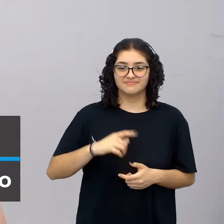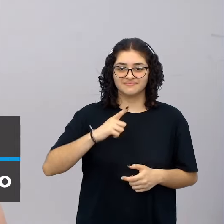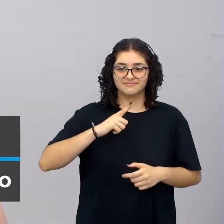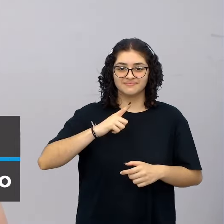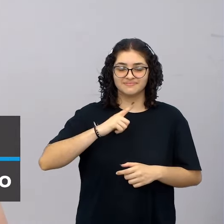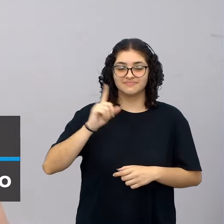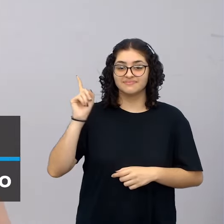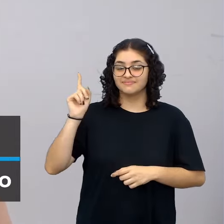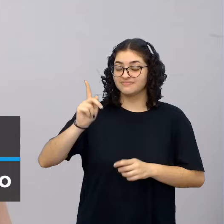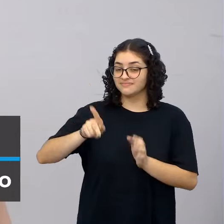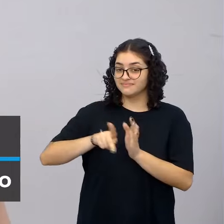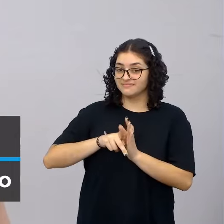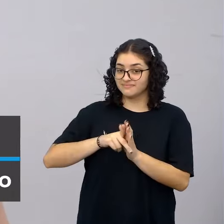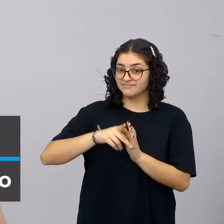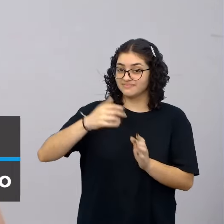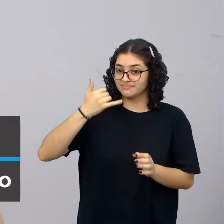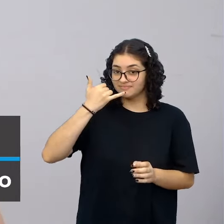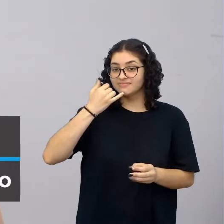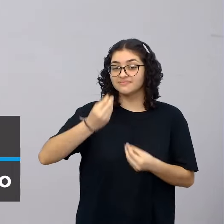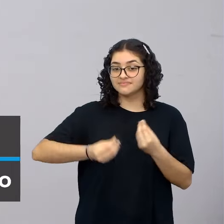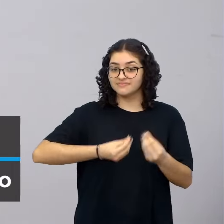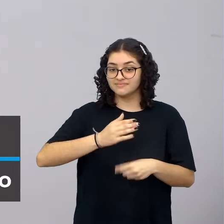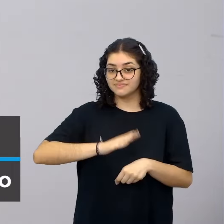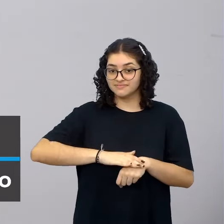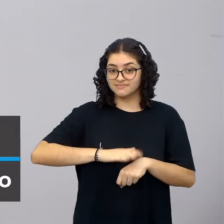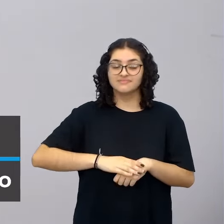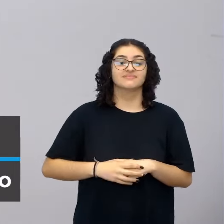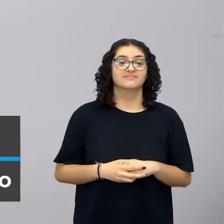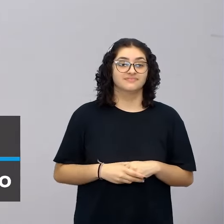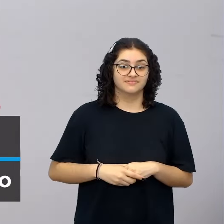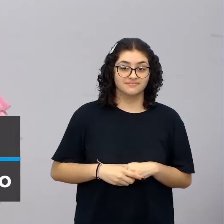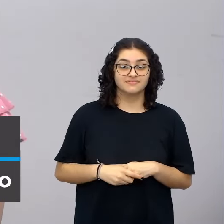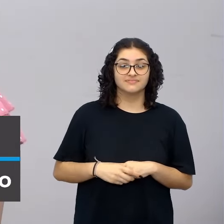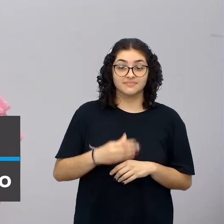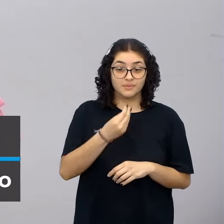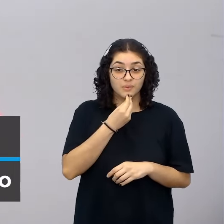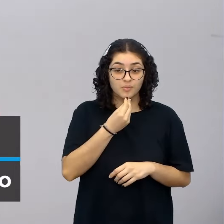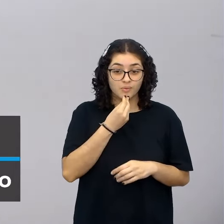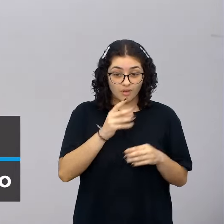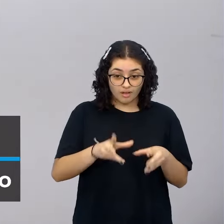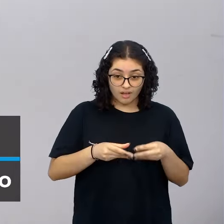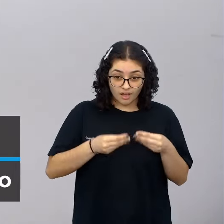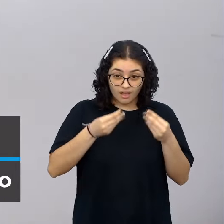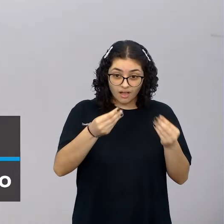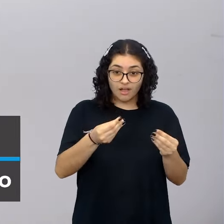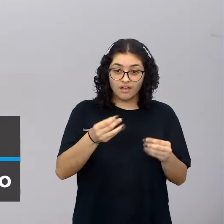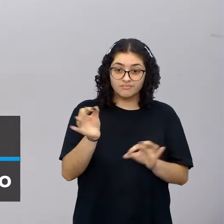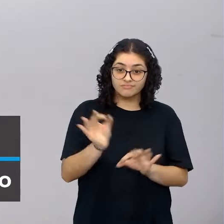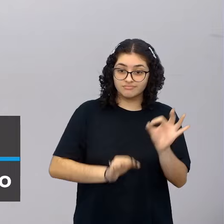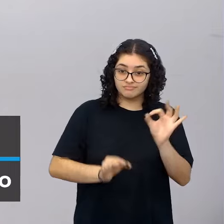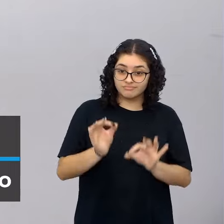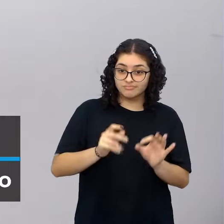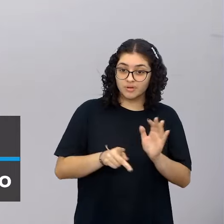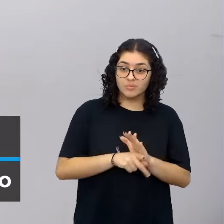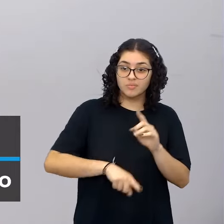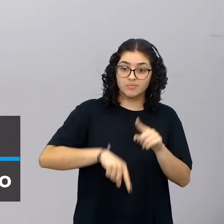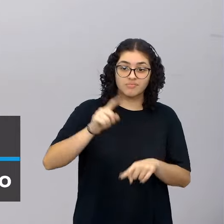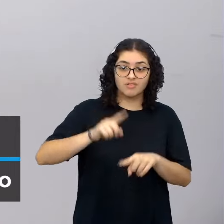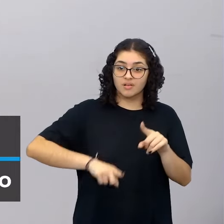né, do celular, né, e como é que eu faço isso? Então, quando a gente dá essa oportunidade para ele criar algo sobre um material que